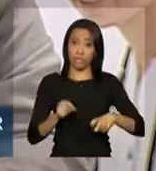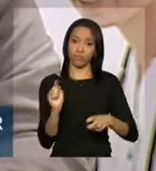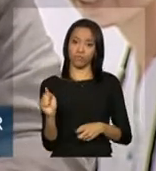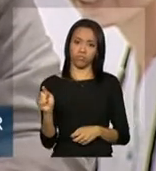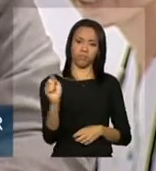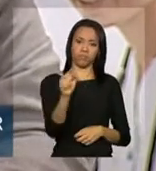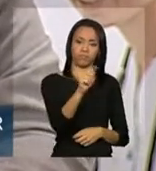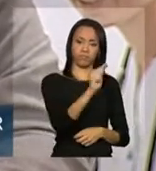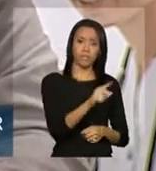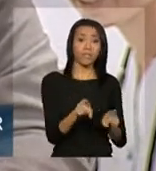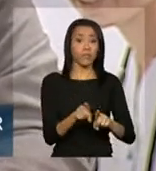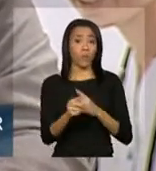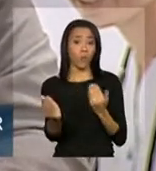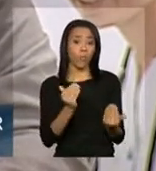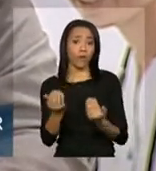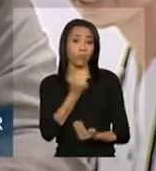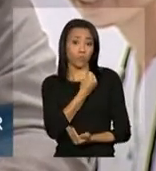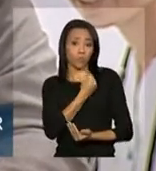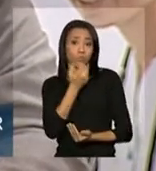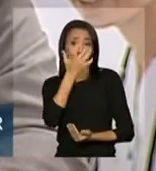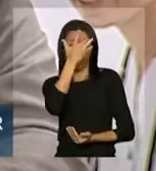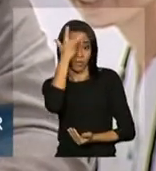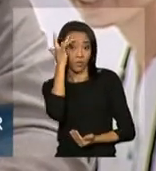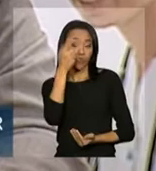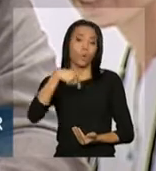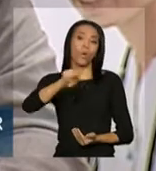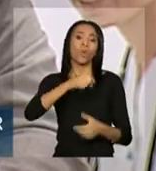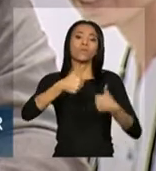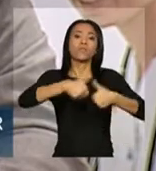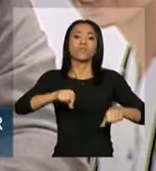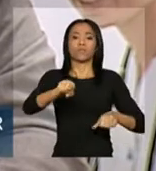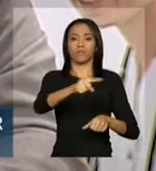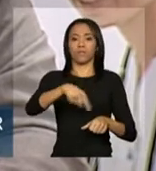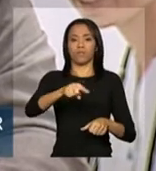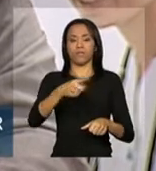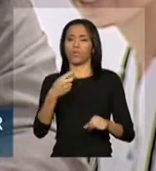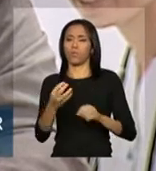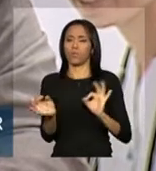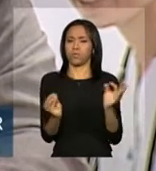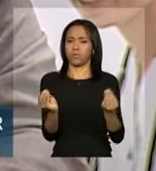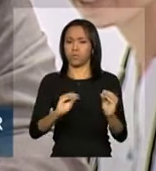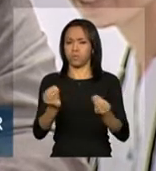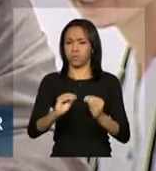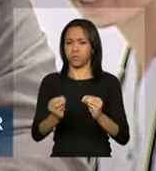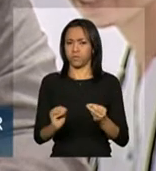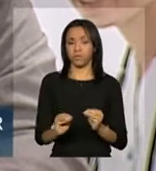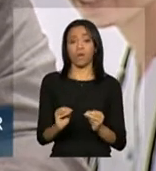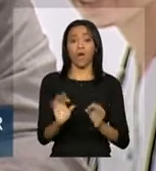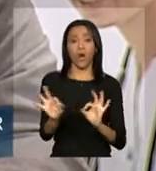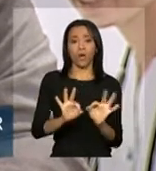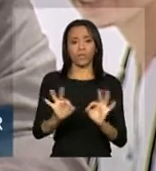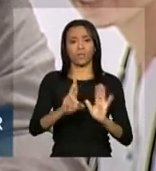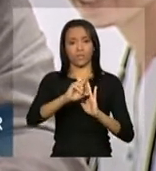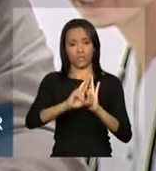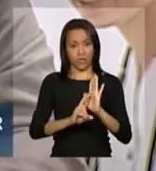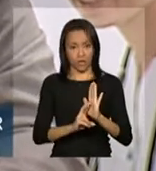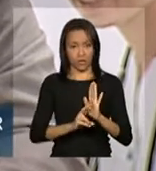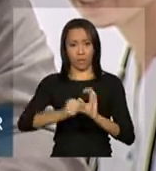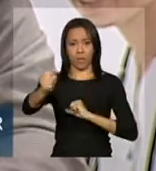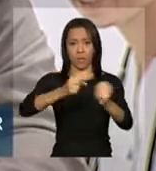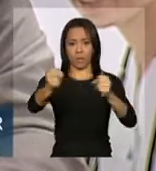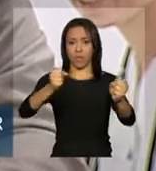critério de população extrema pobreza foram construídos os critérios da sua alação na sua alocação